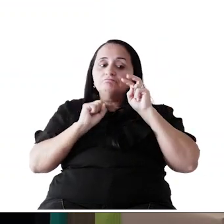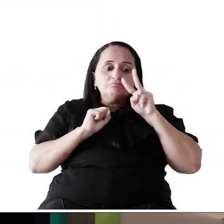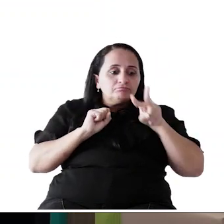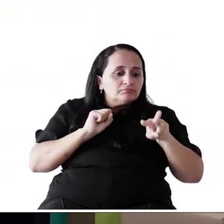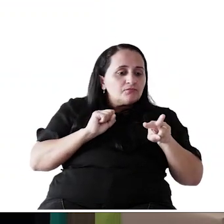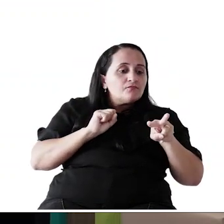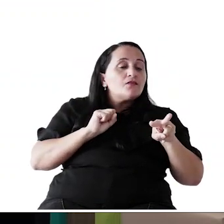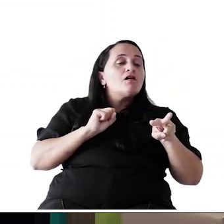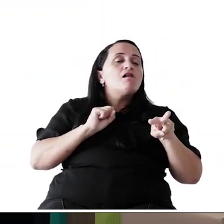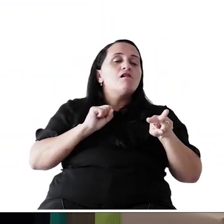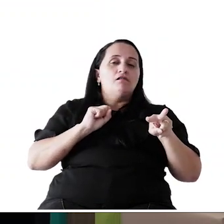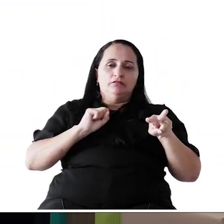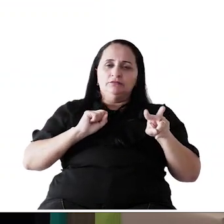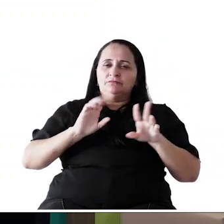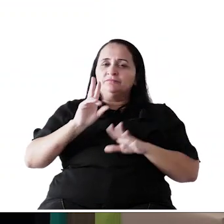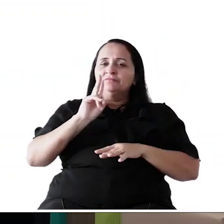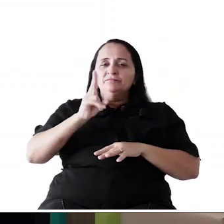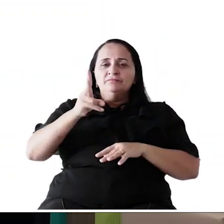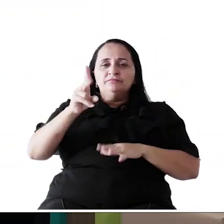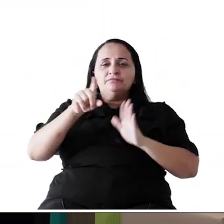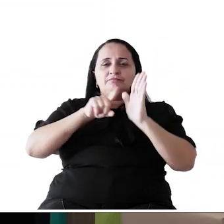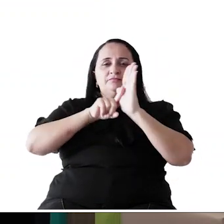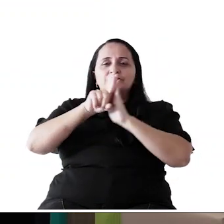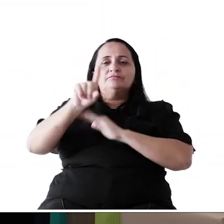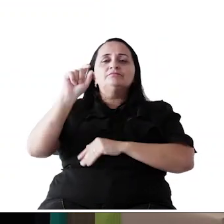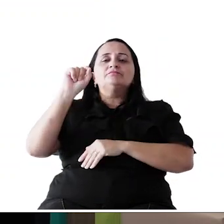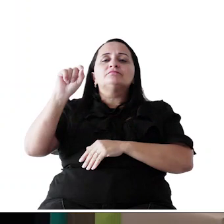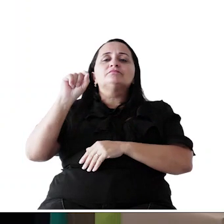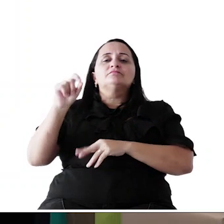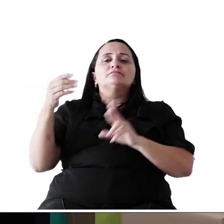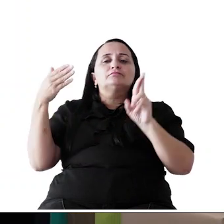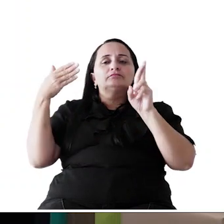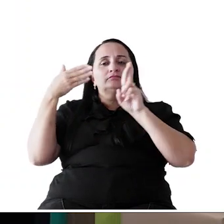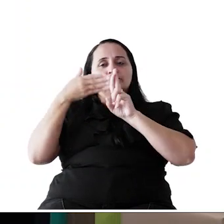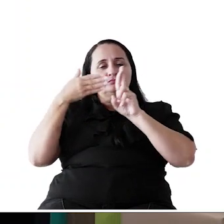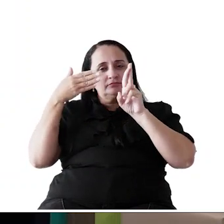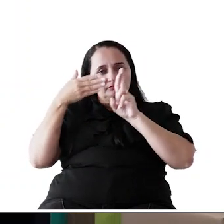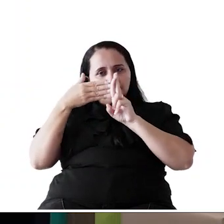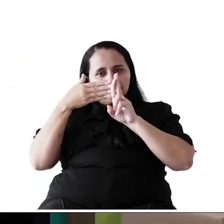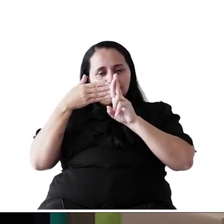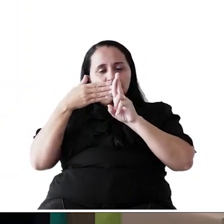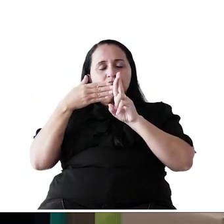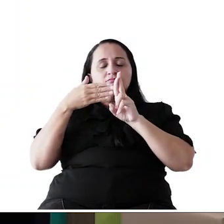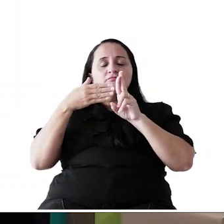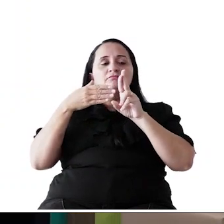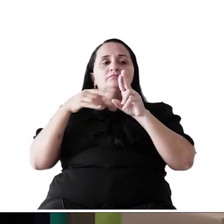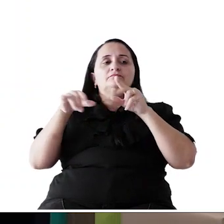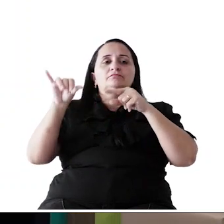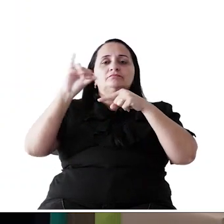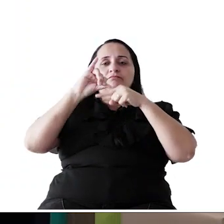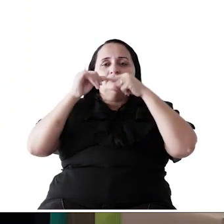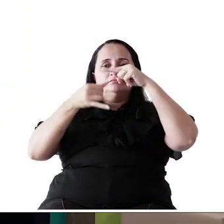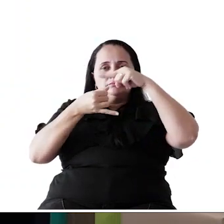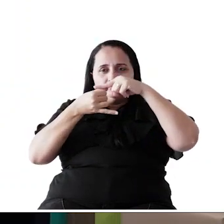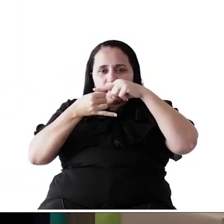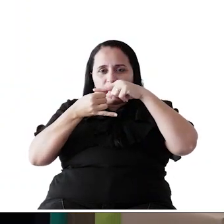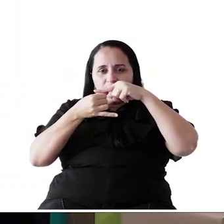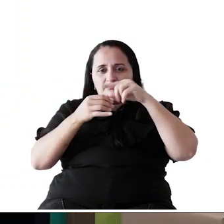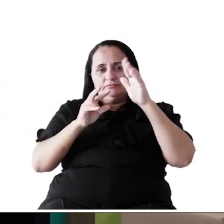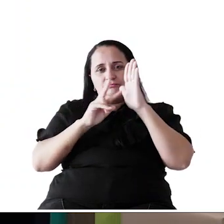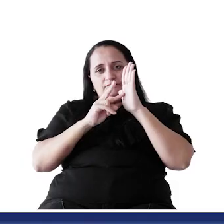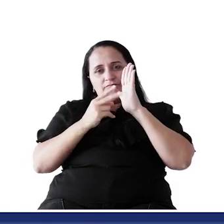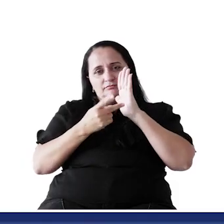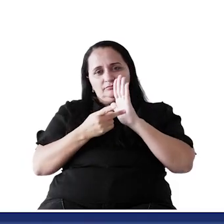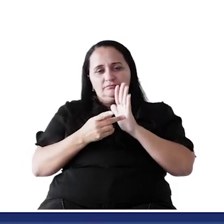ser pedidas apenas que você represente essas frações em seus